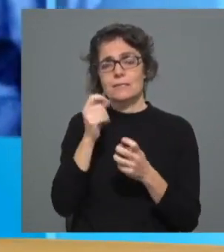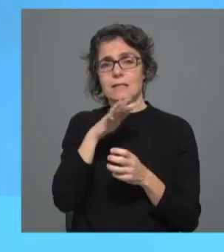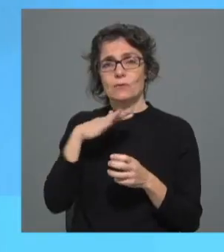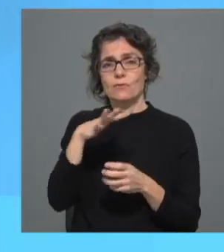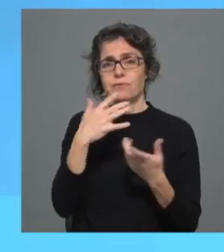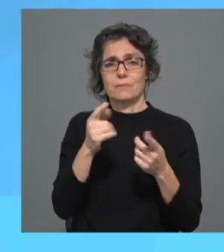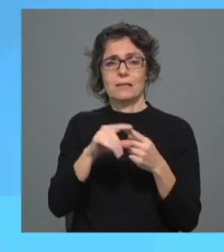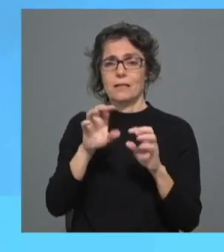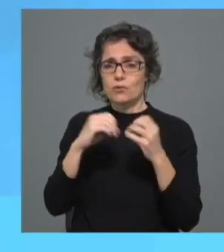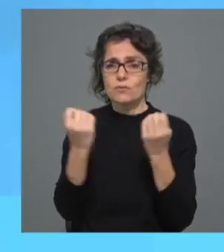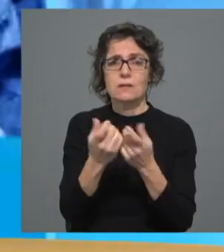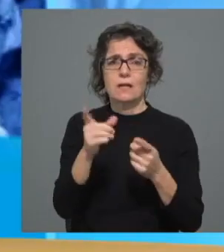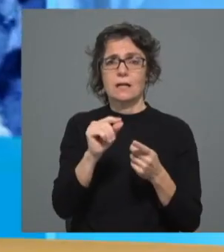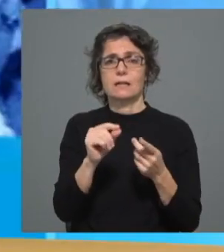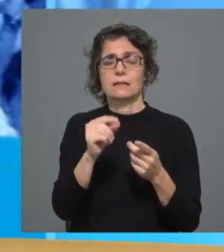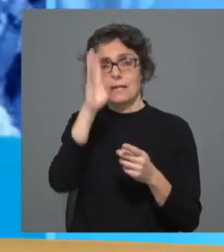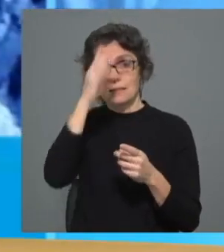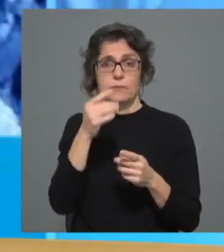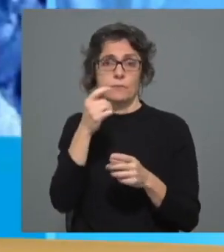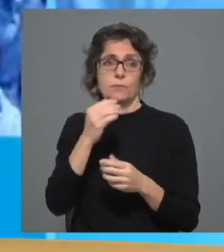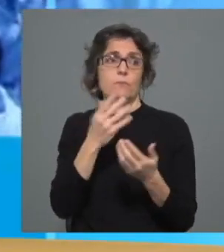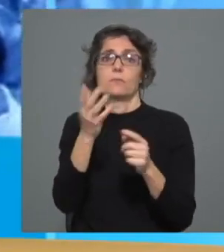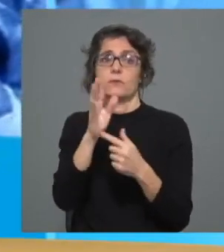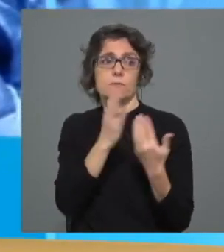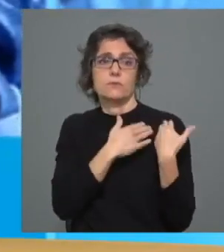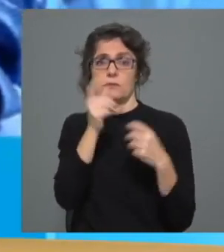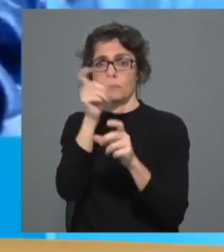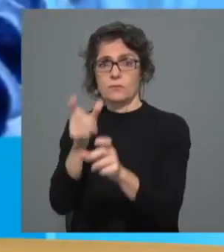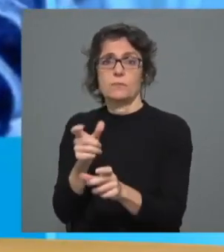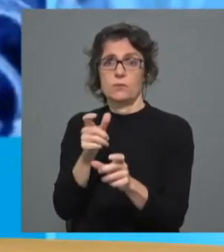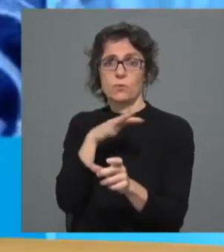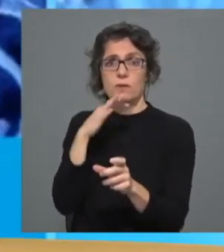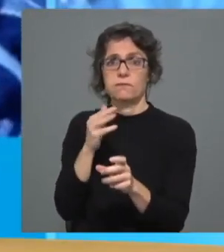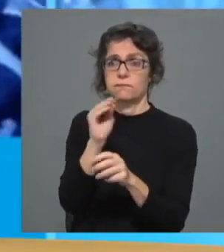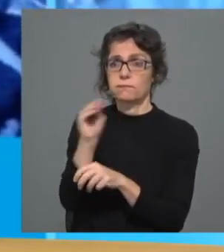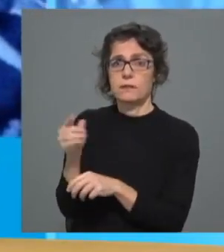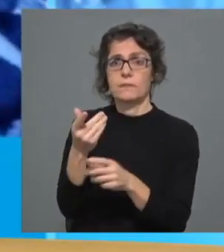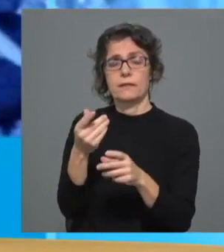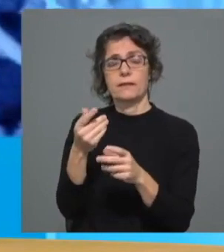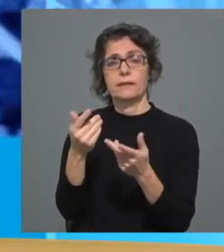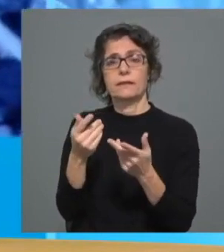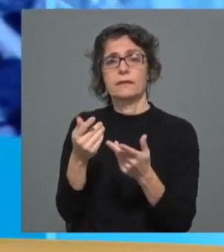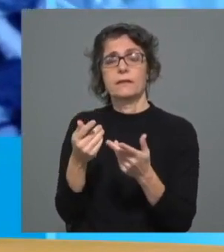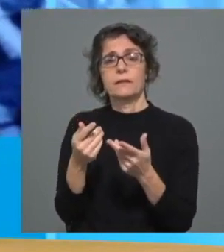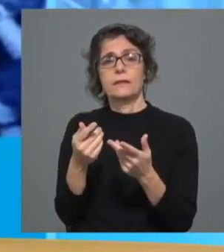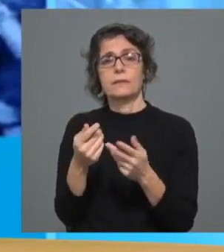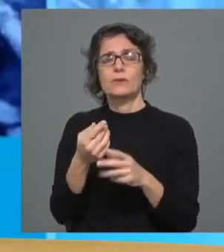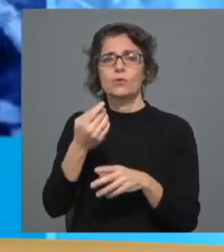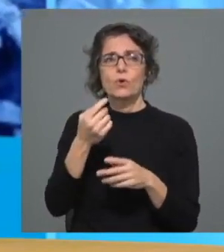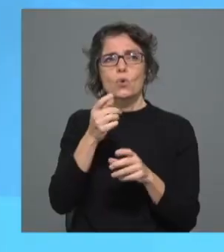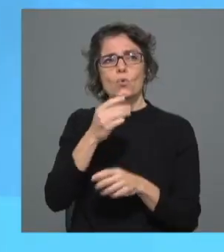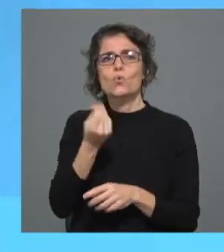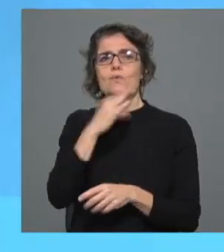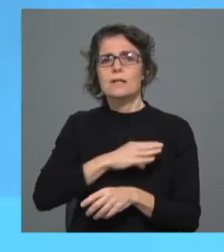trabalhadores. Têm também encargos familiares e, portanto, isso também deve ser tido em conta ao considerar a justiça do salário. E